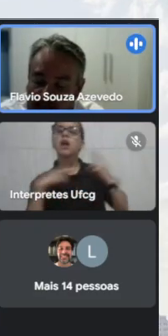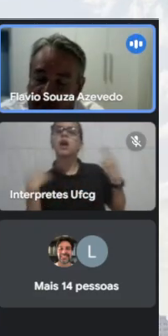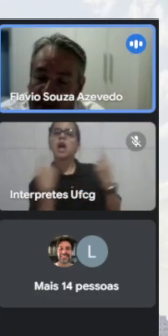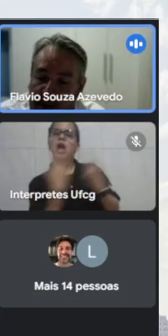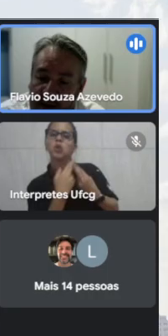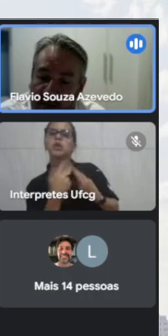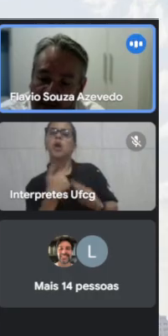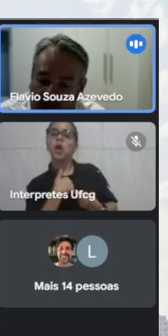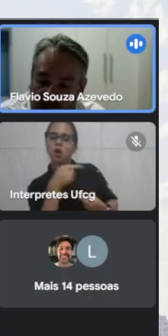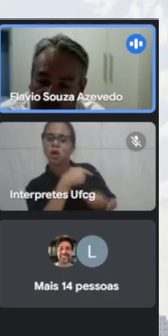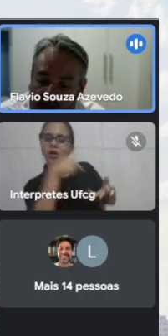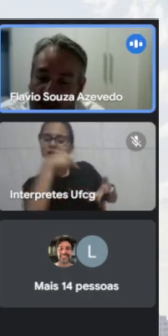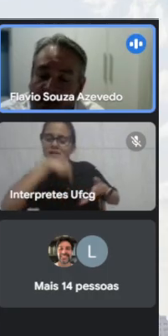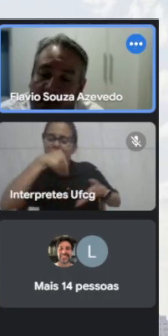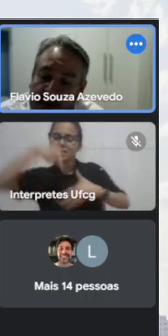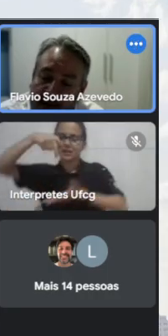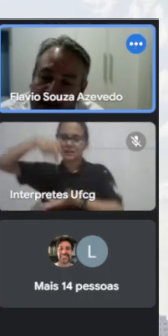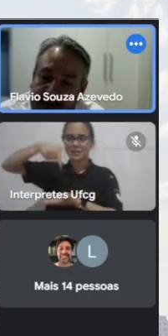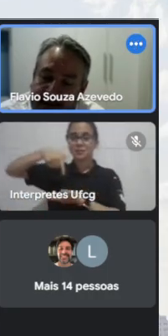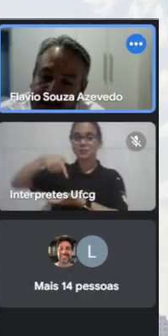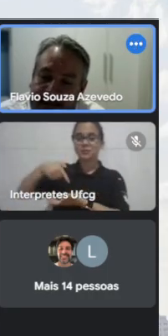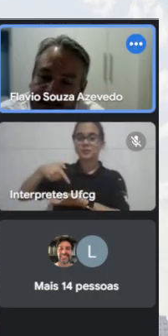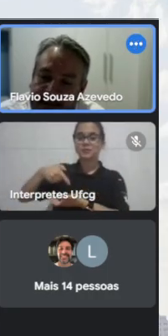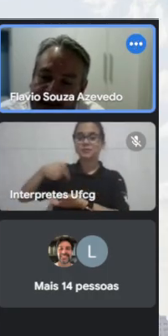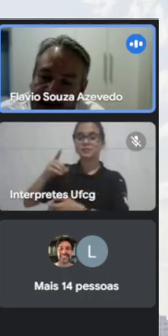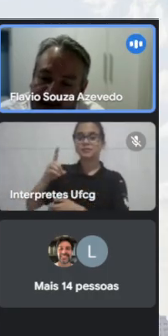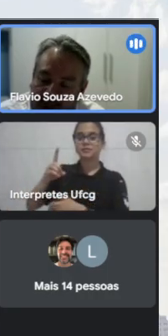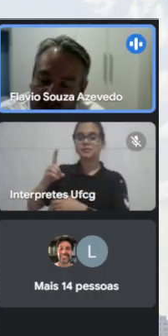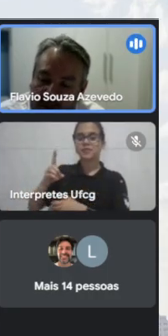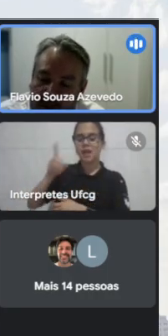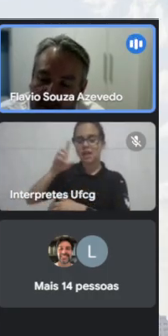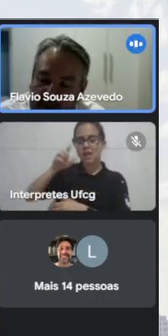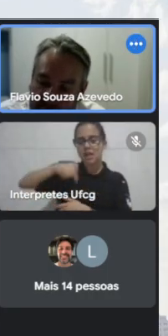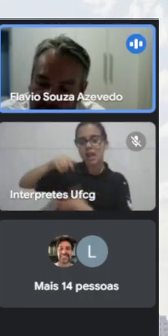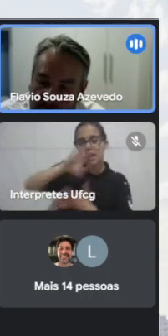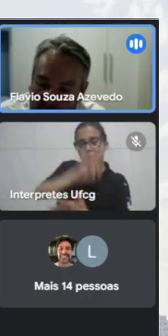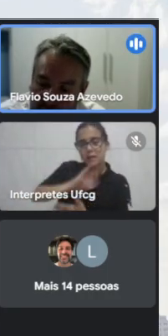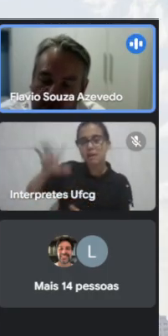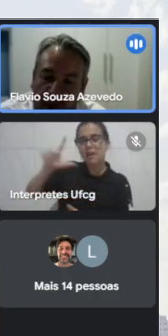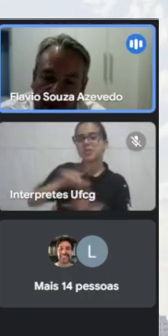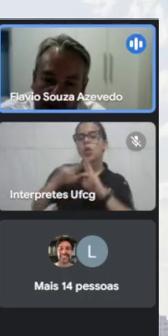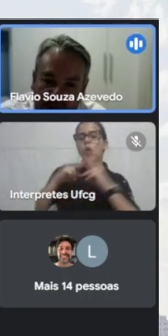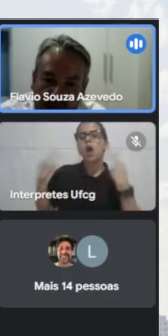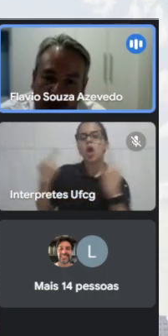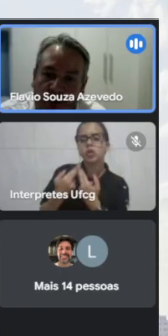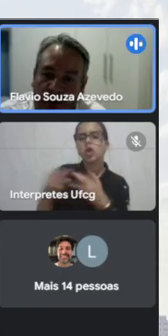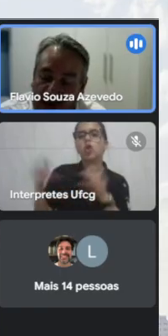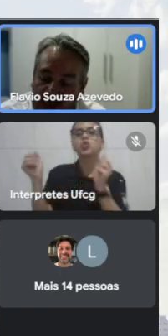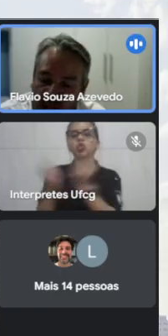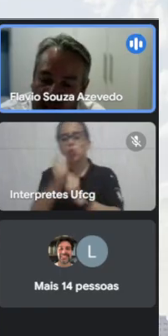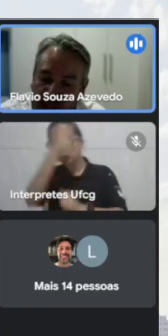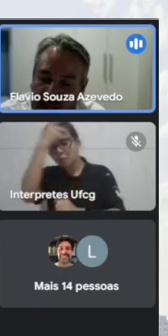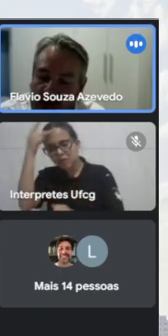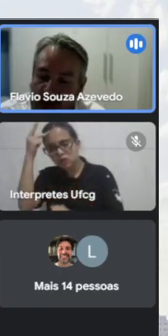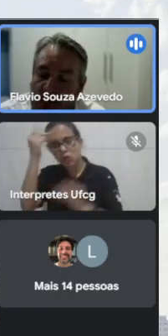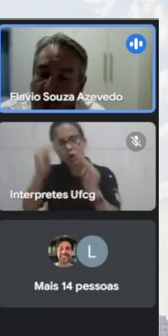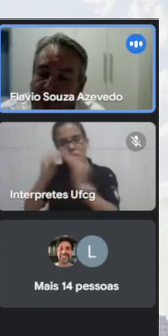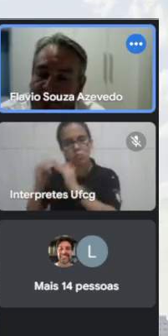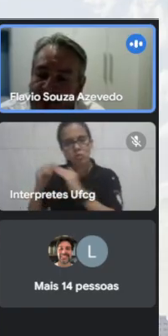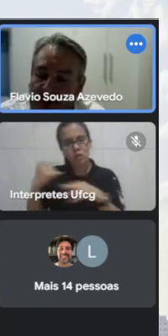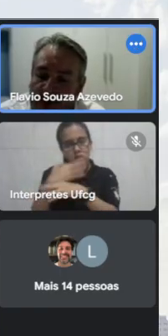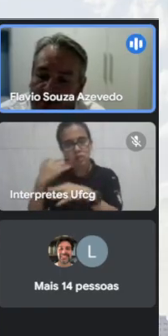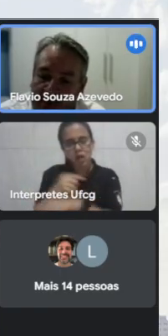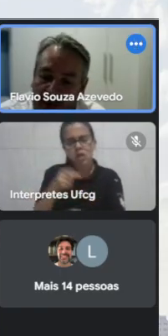reunião que eu participei com o pessoal lá da região, informando sobre o andamento, sobre as dúvidas que eles